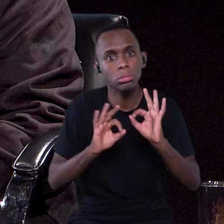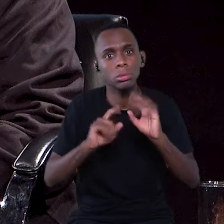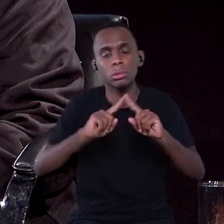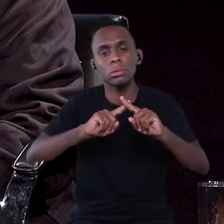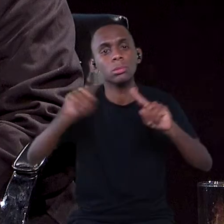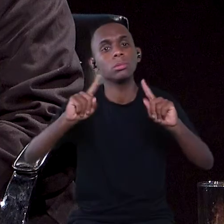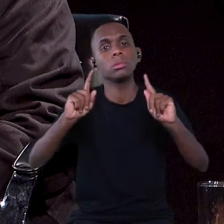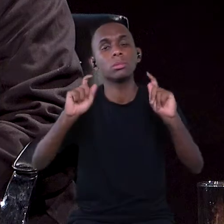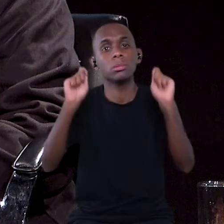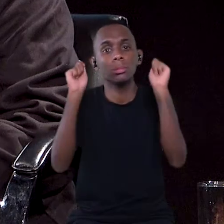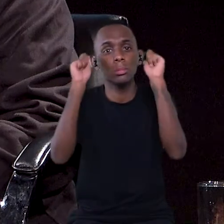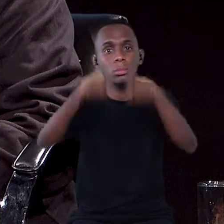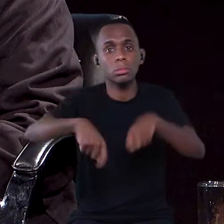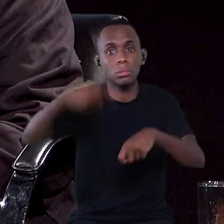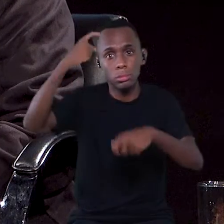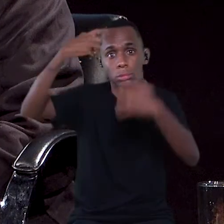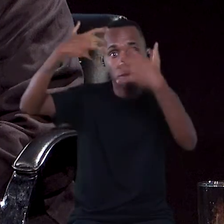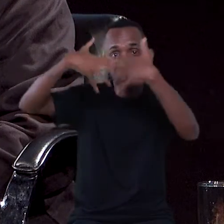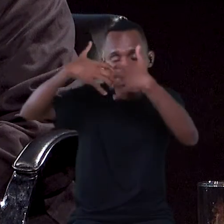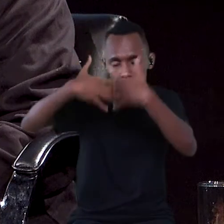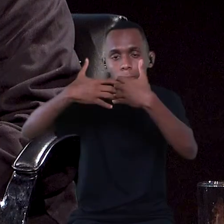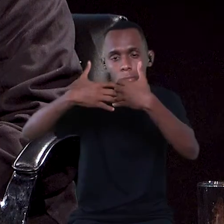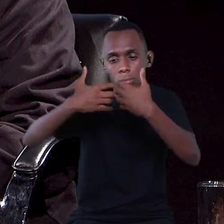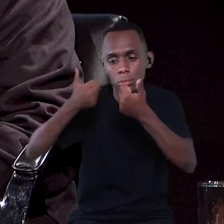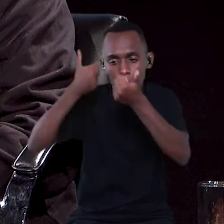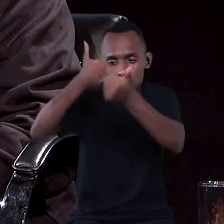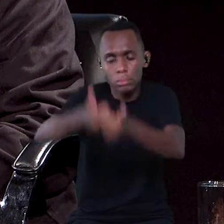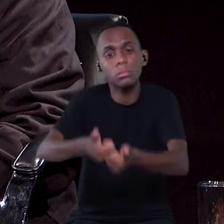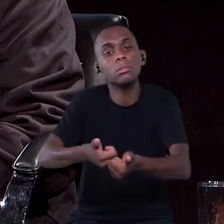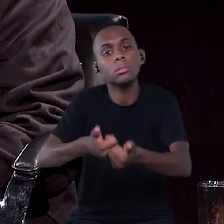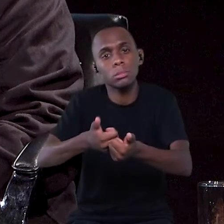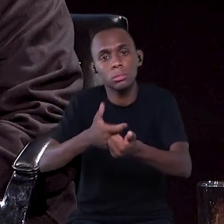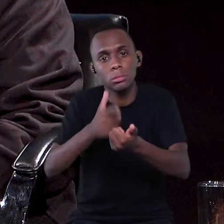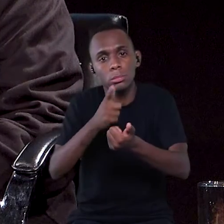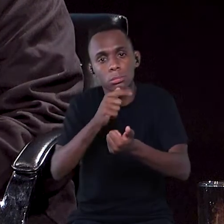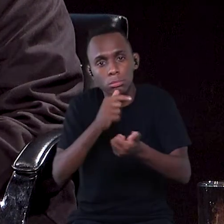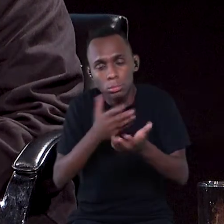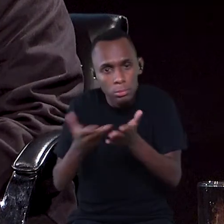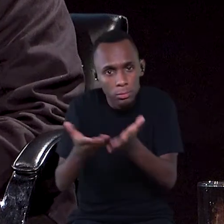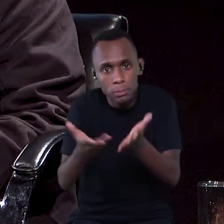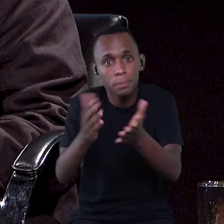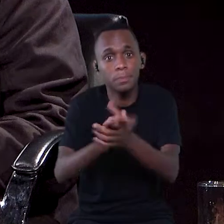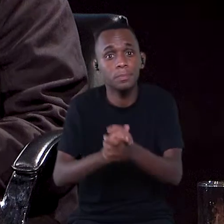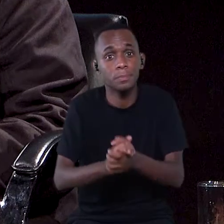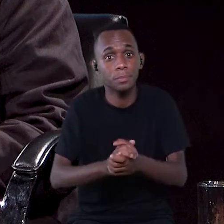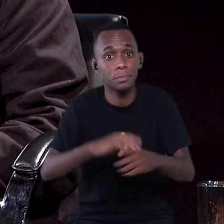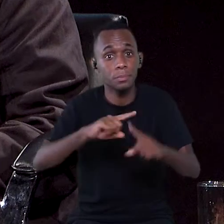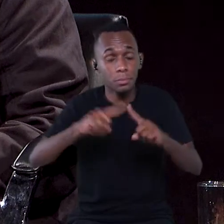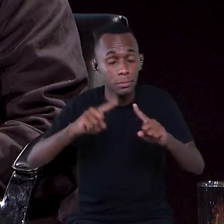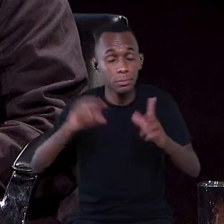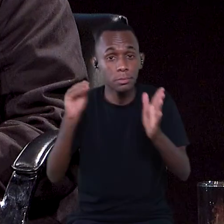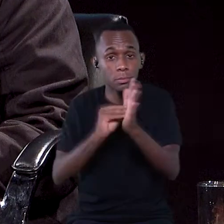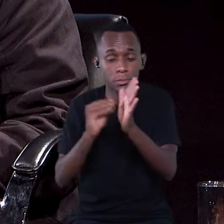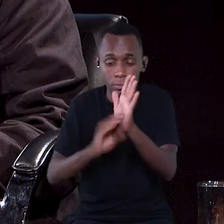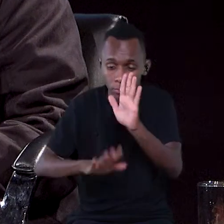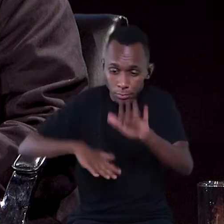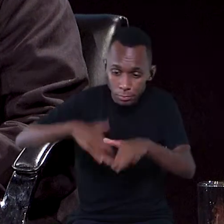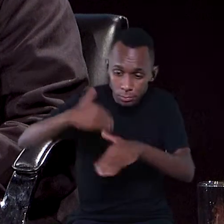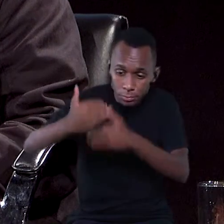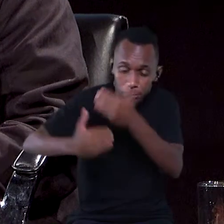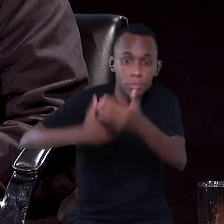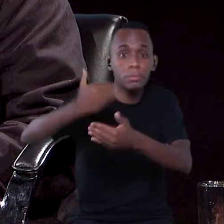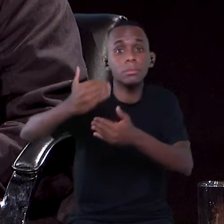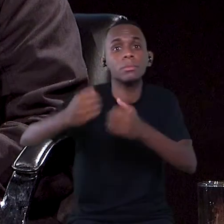ao pensamento pausar à beira do açude. Diante do que não se escala,